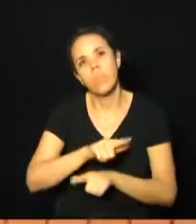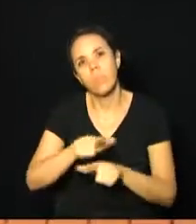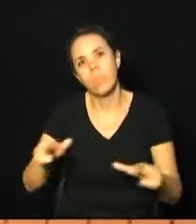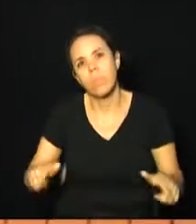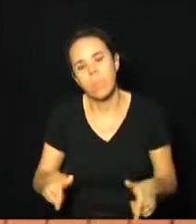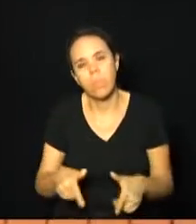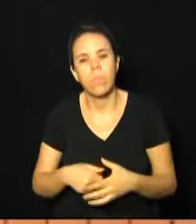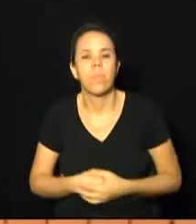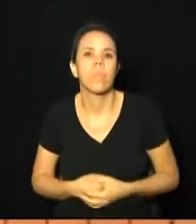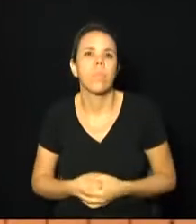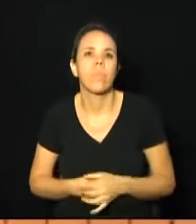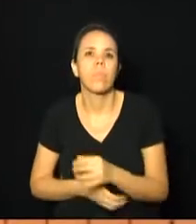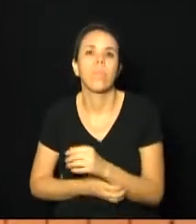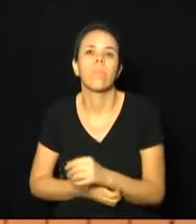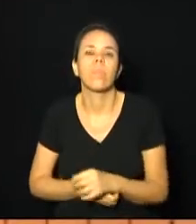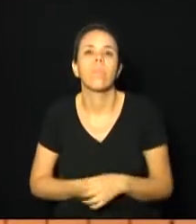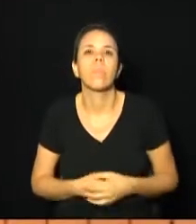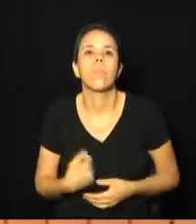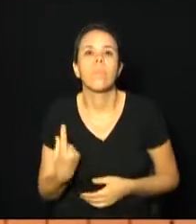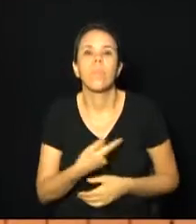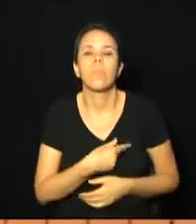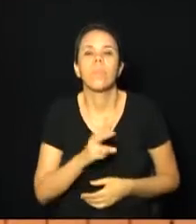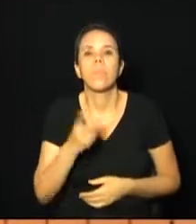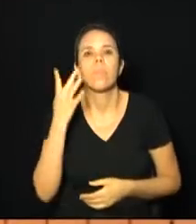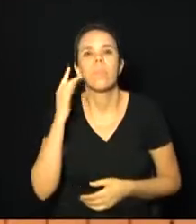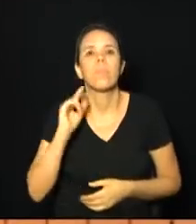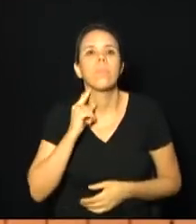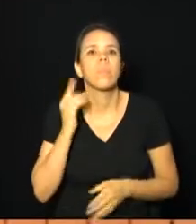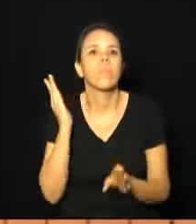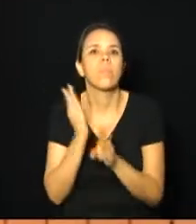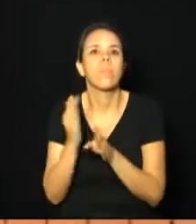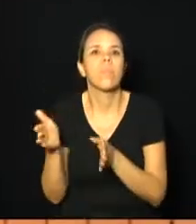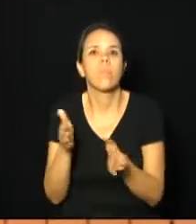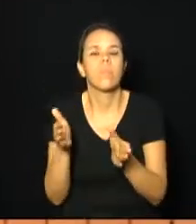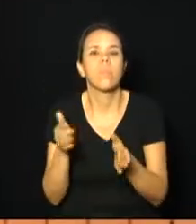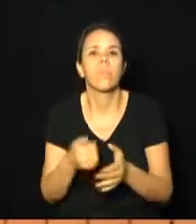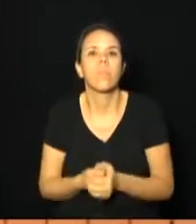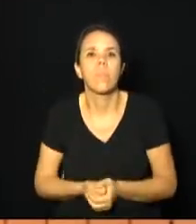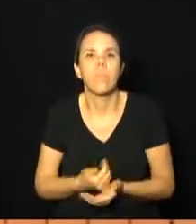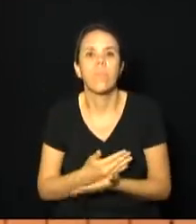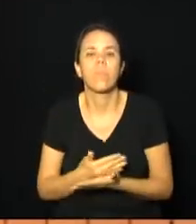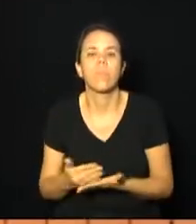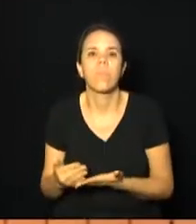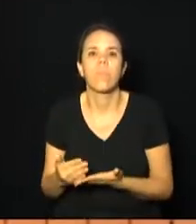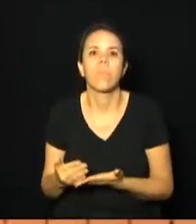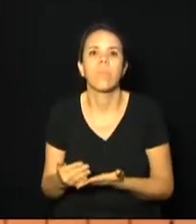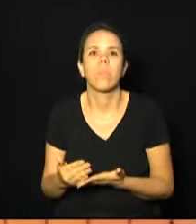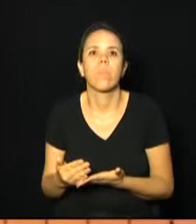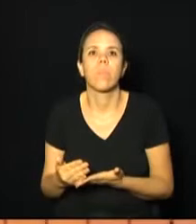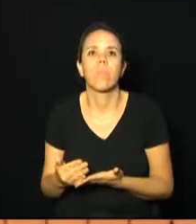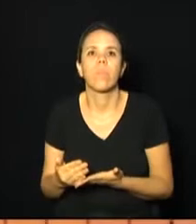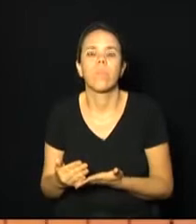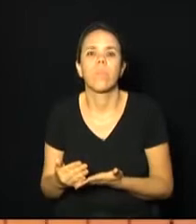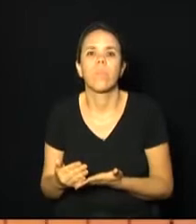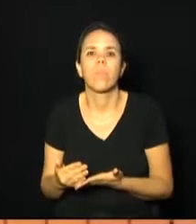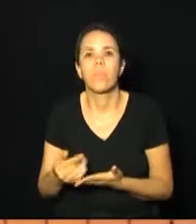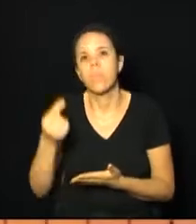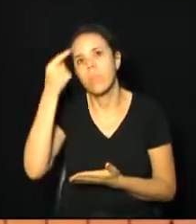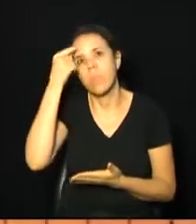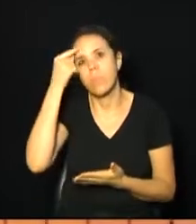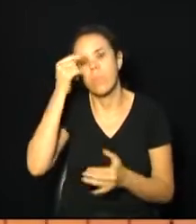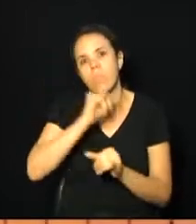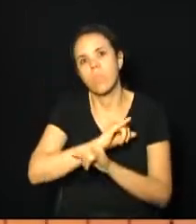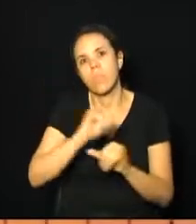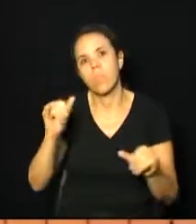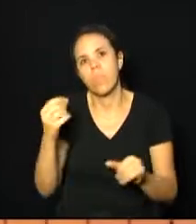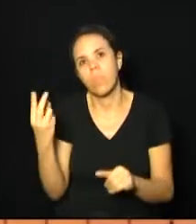vazio e tudo mais, e a gente sempre achava lixo nas estradas. E a gente começou uma parte de conscientização, avisar